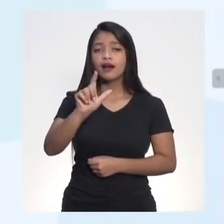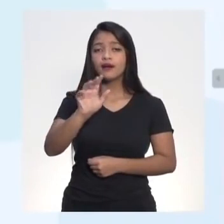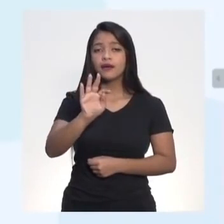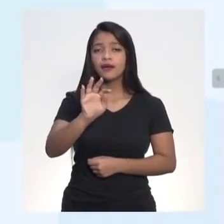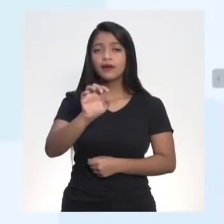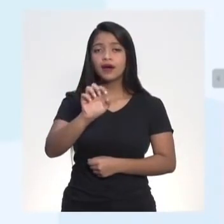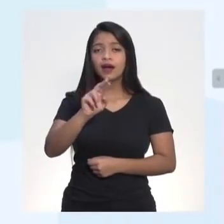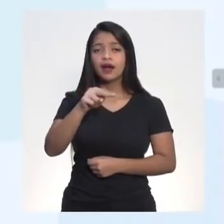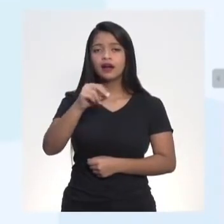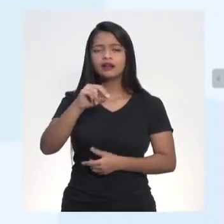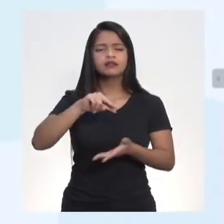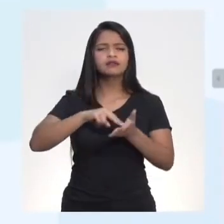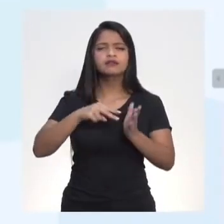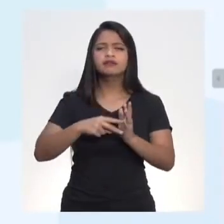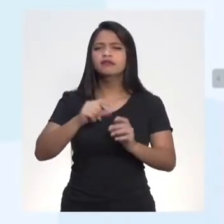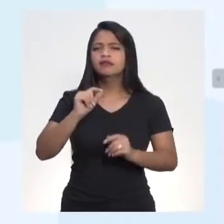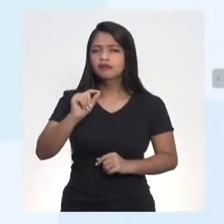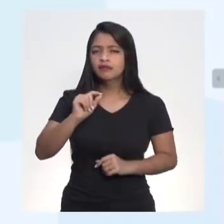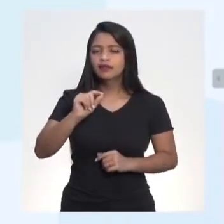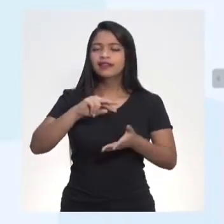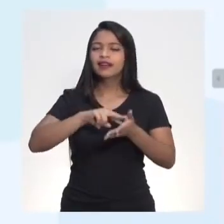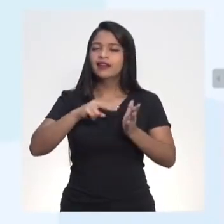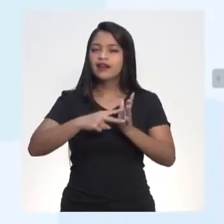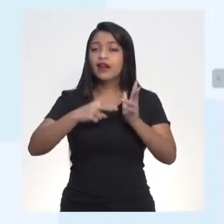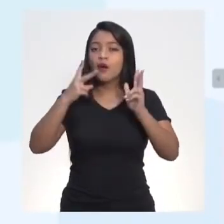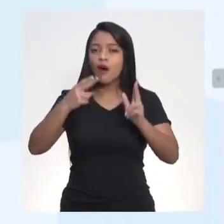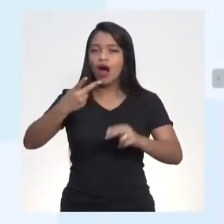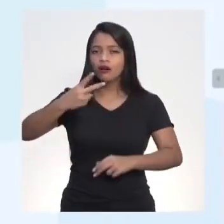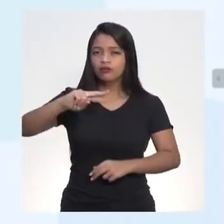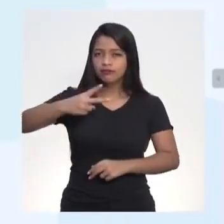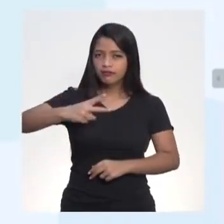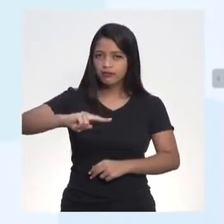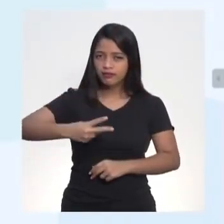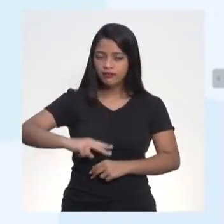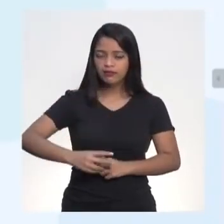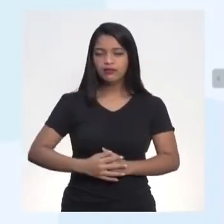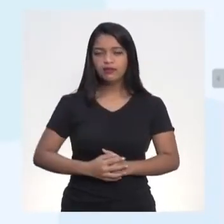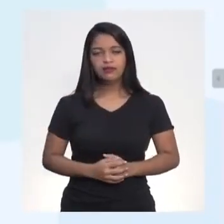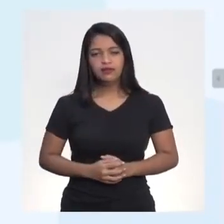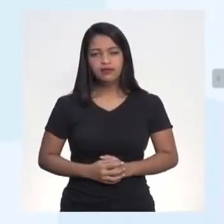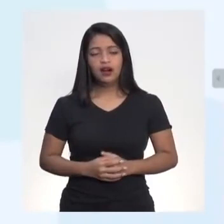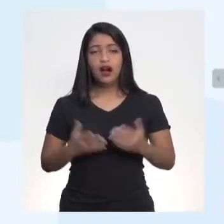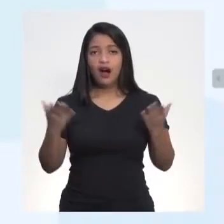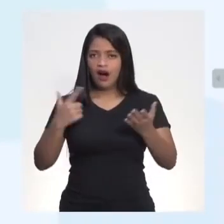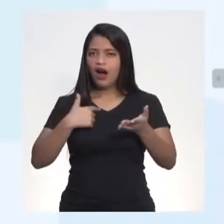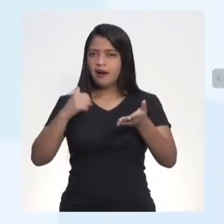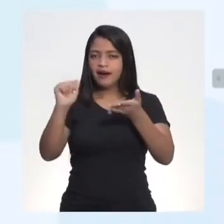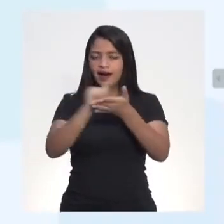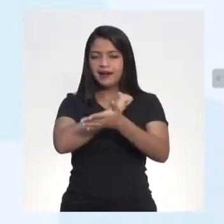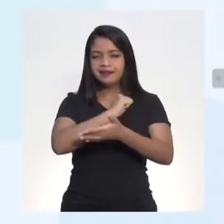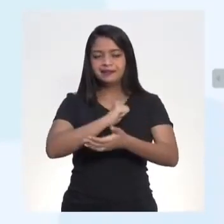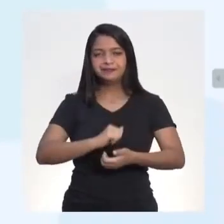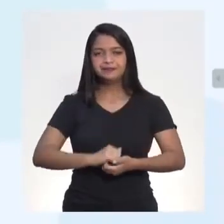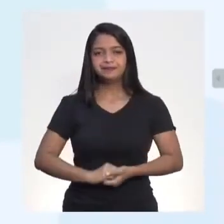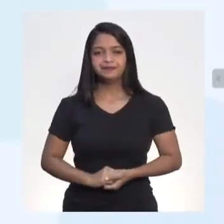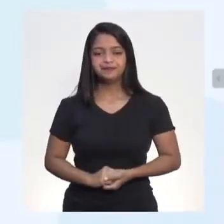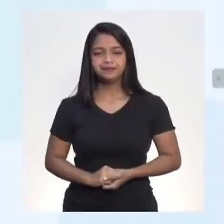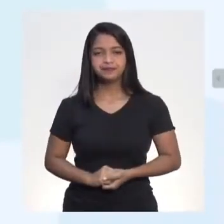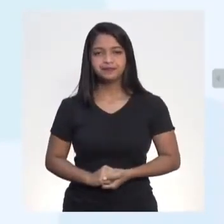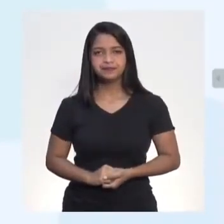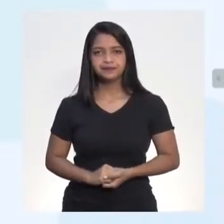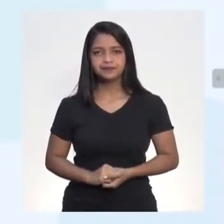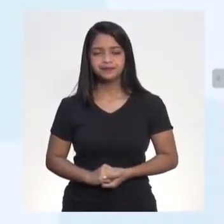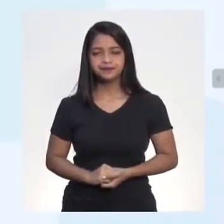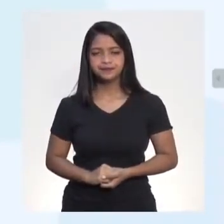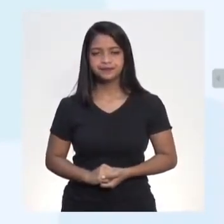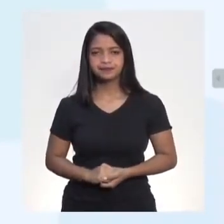como se fosse uma alternância. Qual que é? Vou até apagar. Para a gente colocar o seguinte,